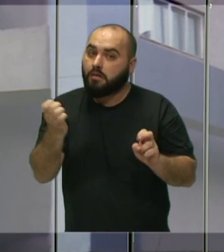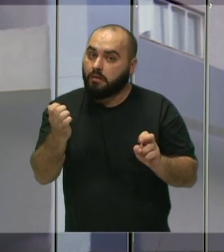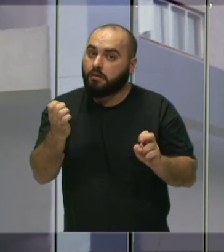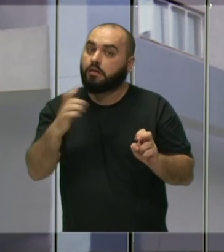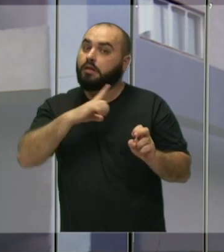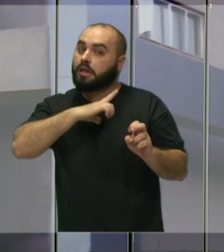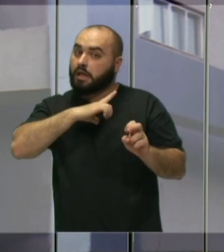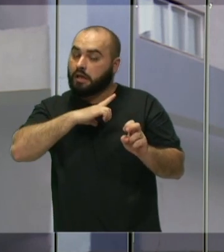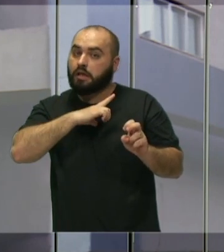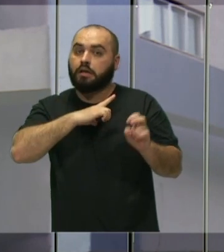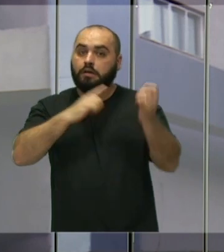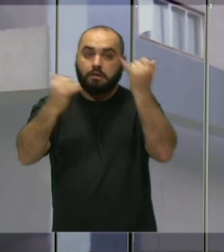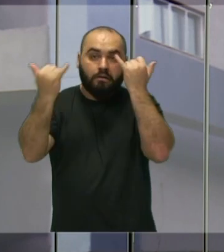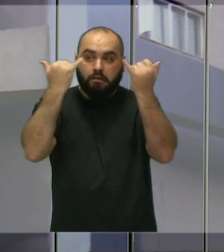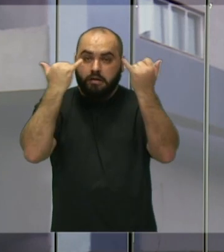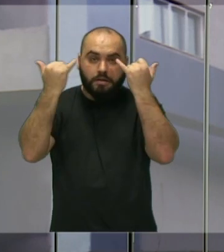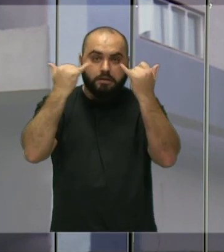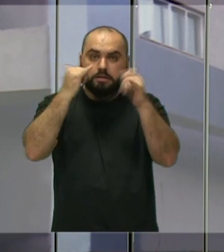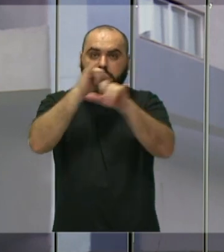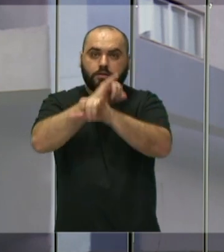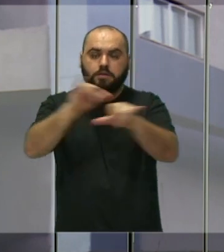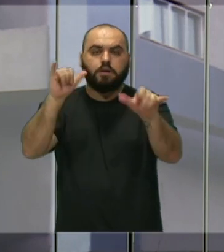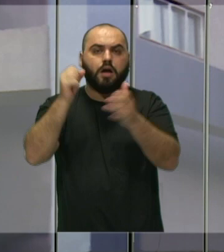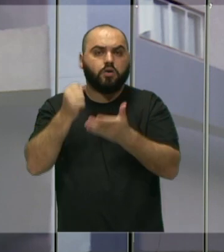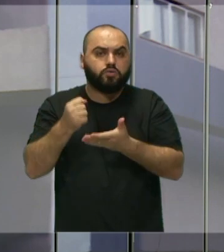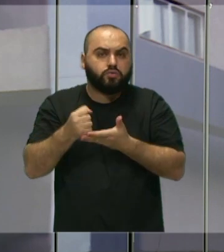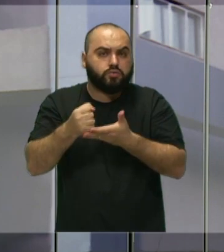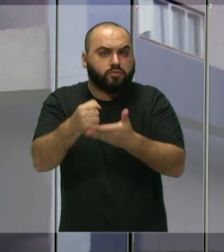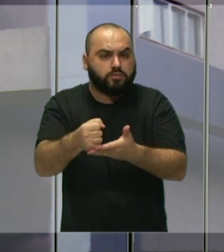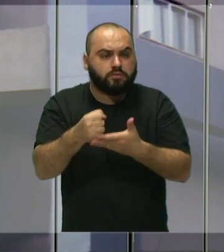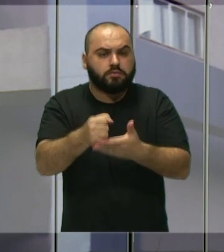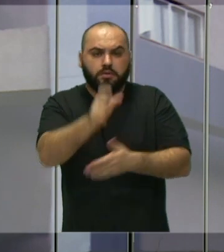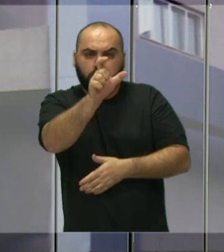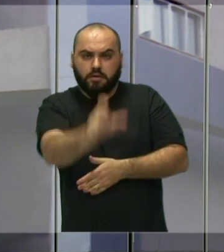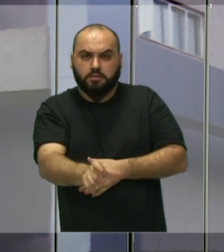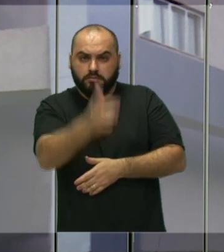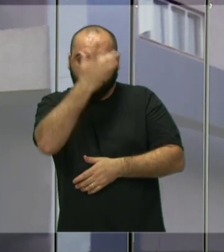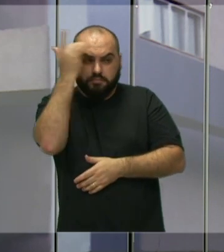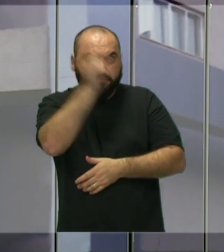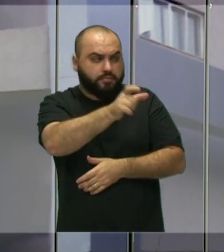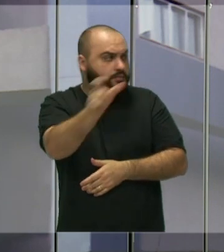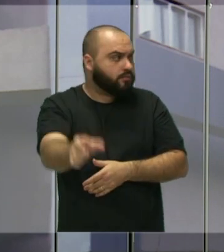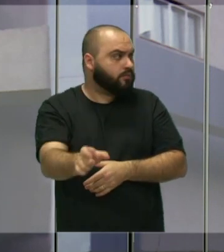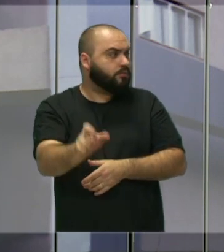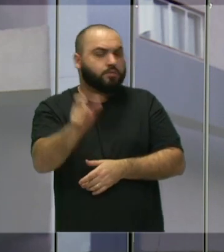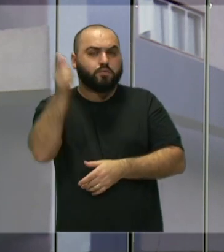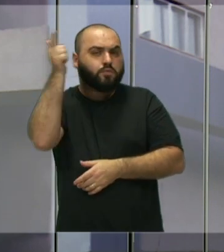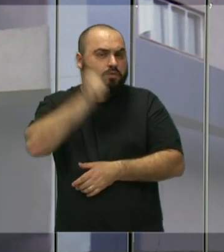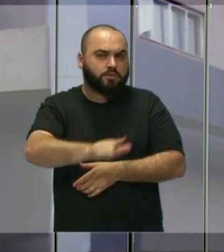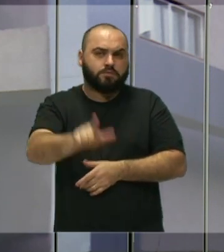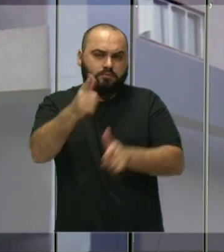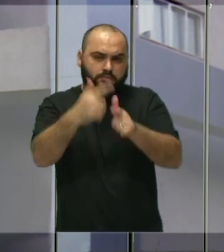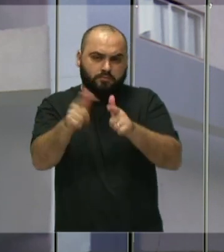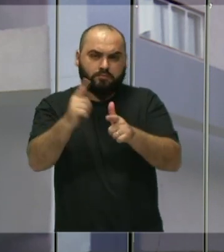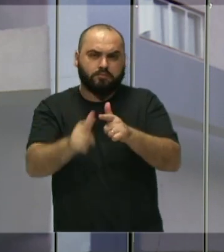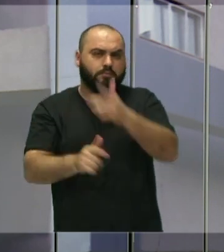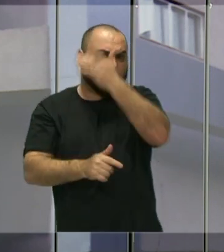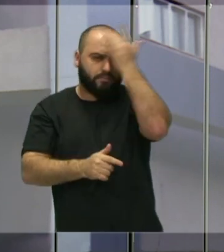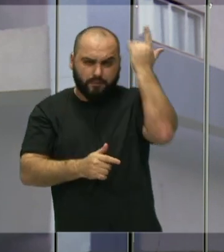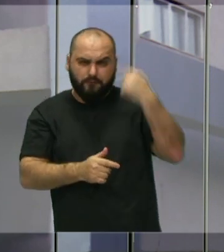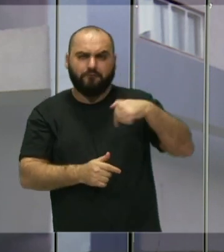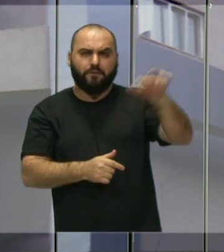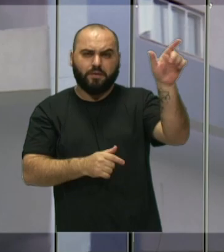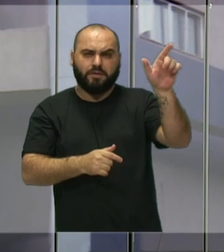teve de ser solidário à situação que aquele rapaz passou e reparar aquele dano que ele teve, porque o rapaz foi colocado num